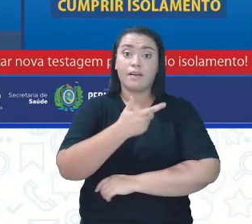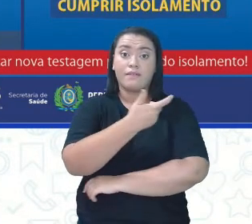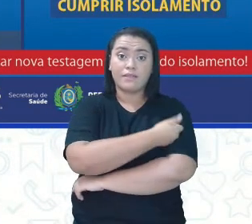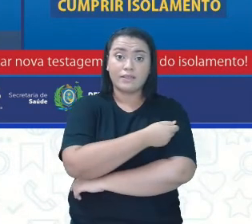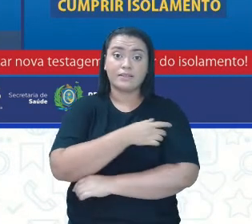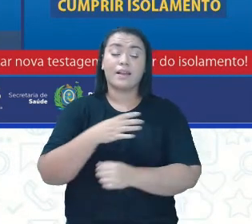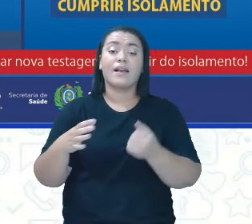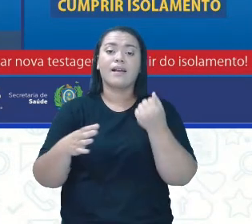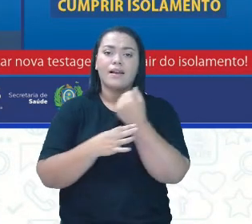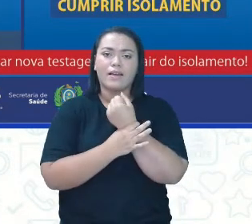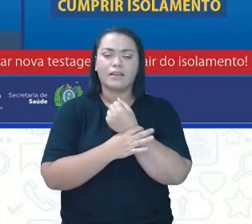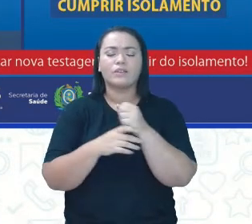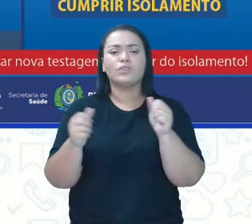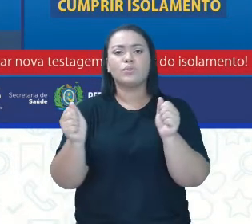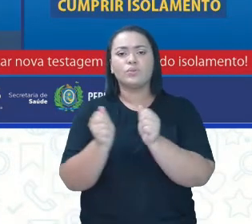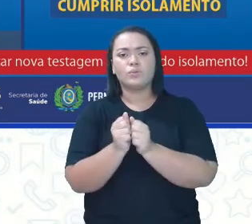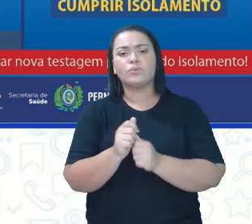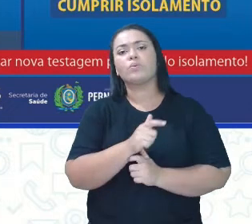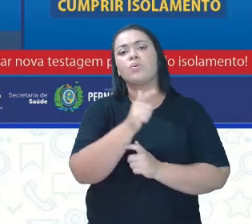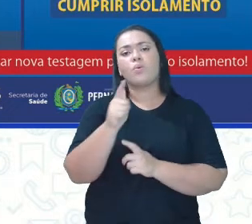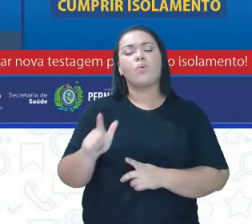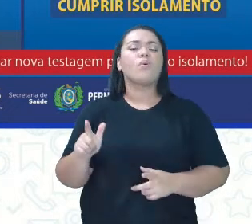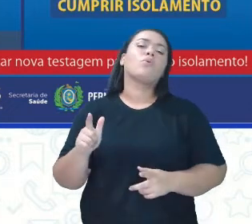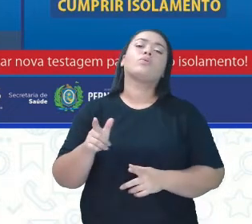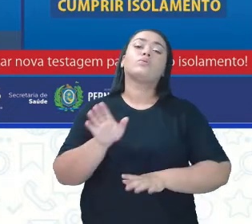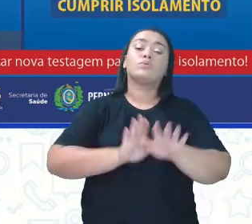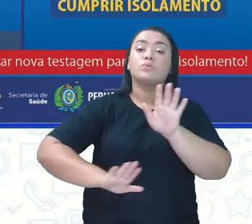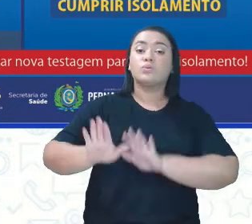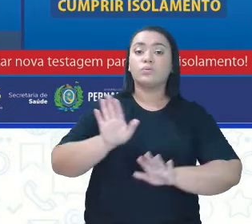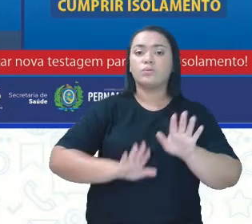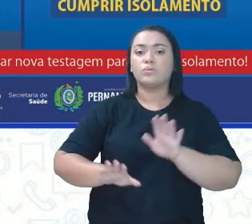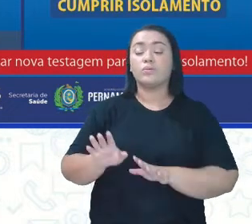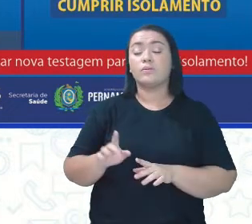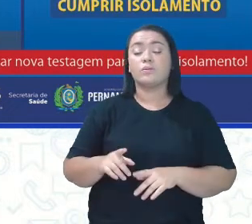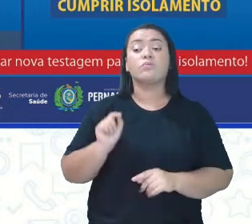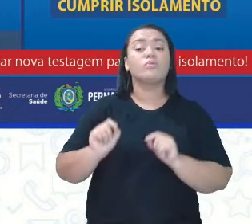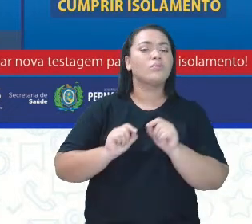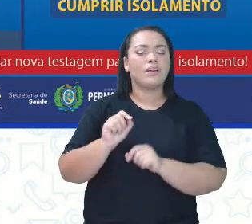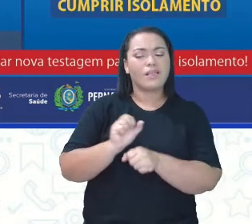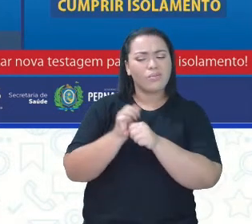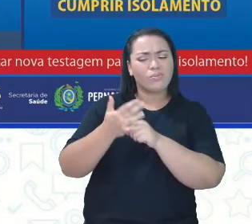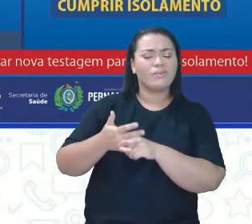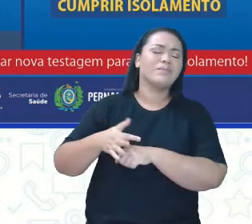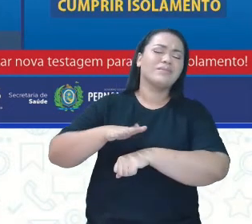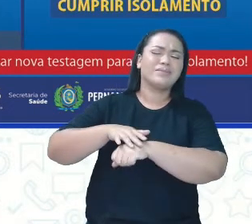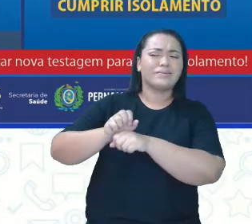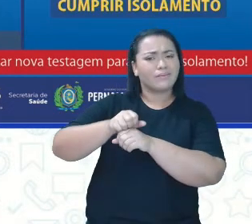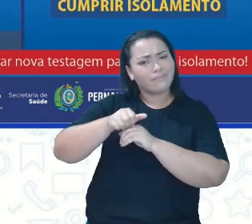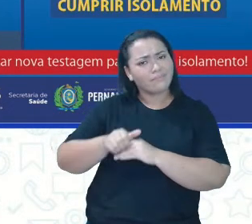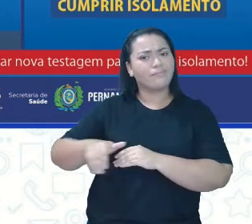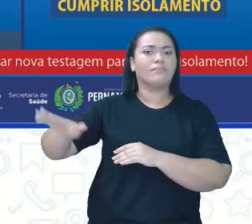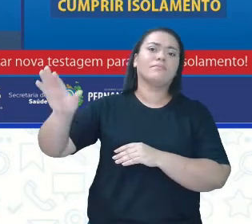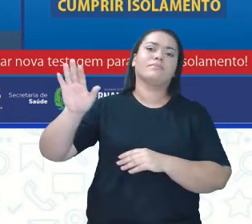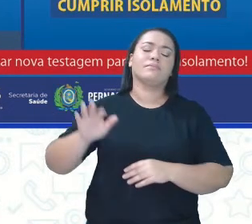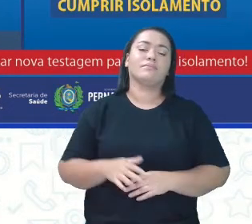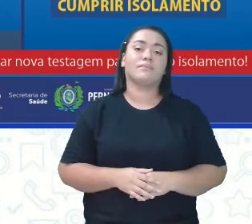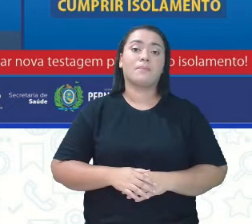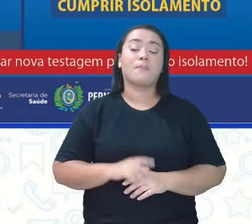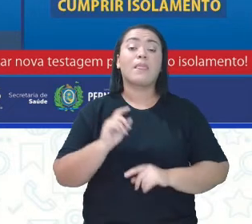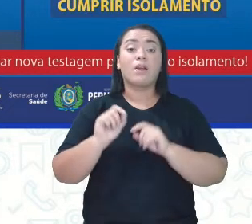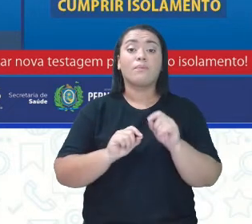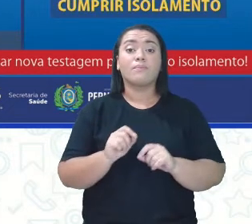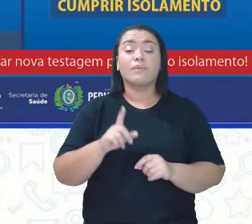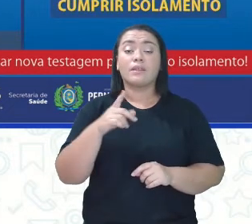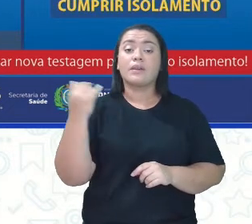vacinação que vai garantir, junto com esses outros cuidados, que a gente manda essa doença para bem distante da gente. E é importante